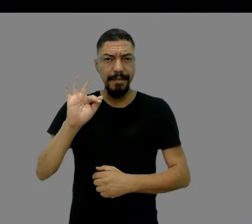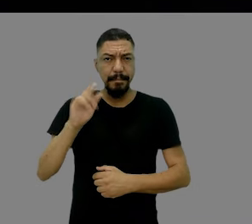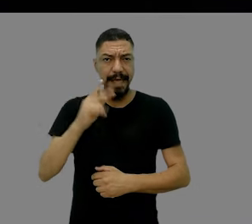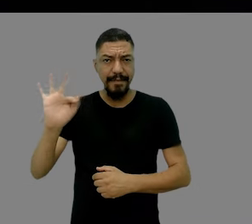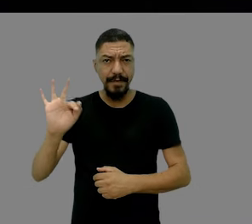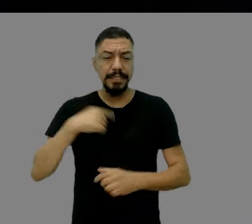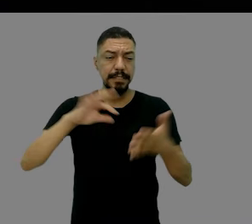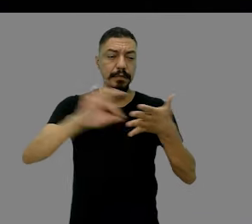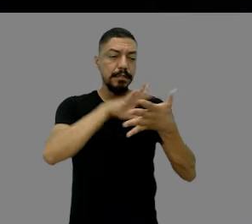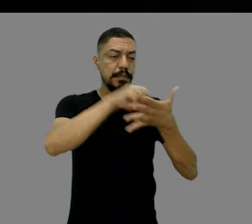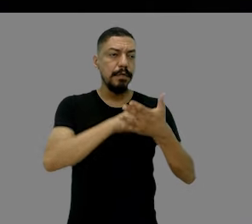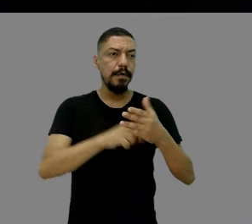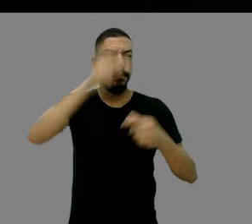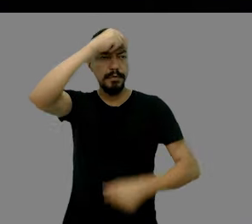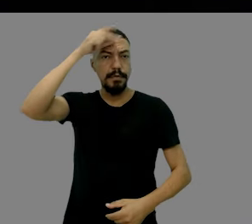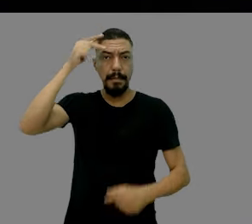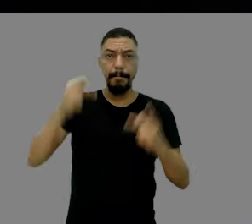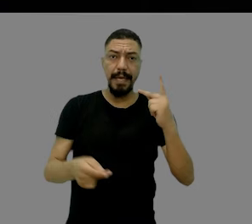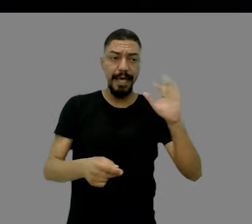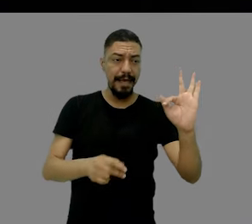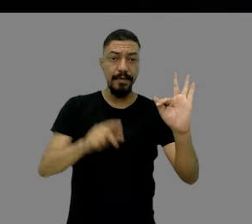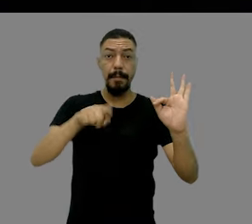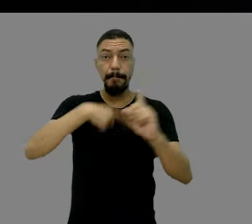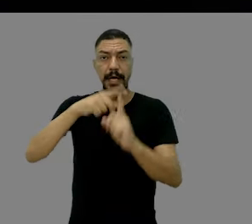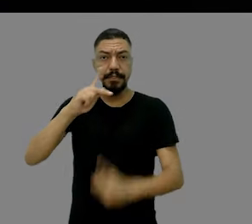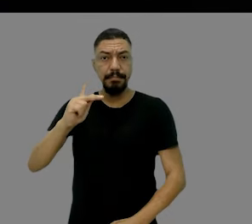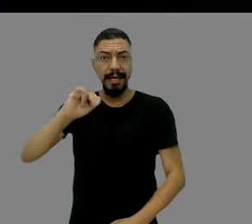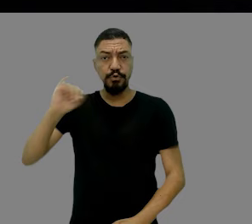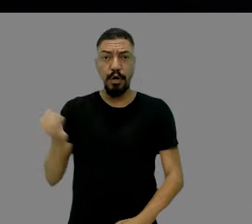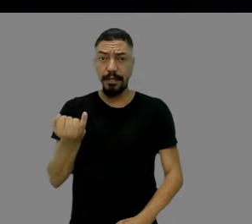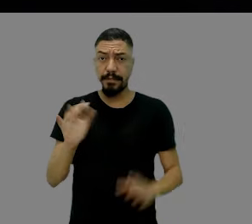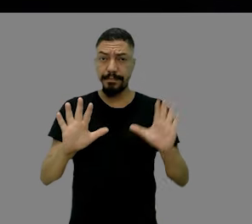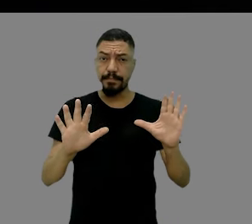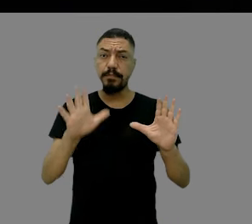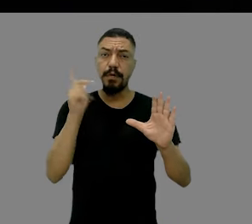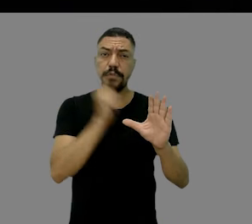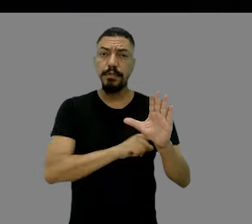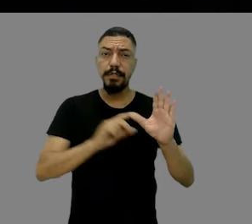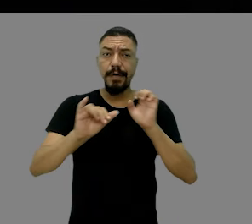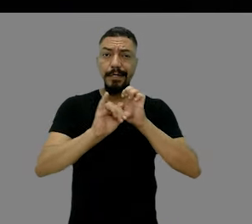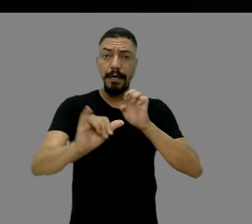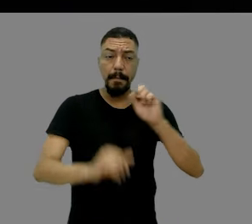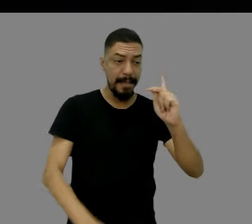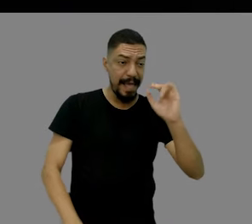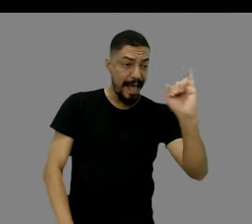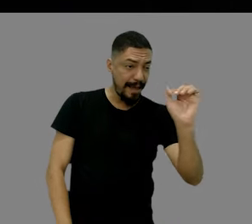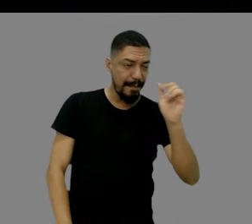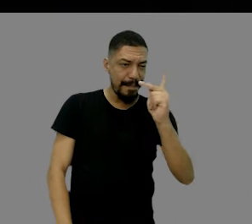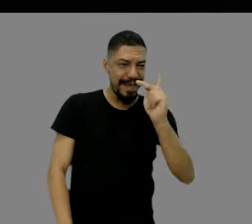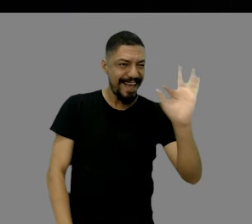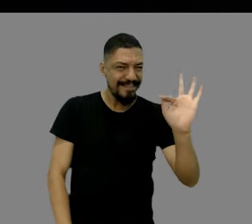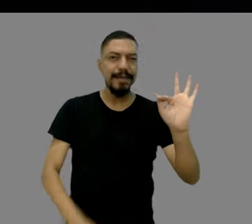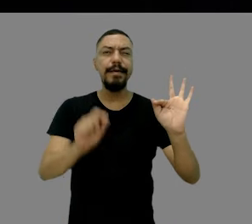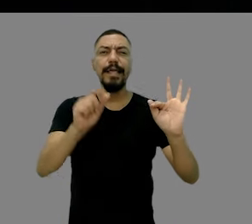município como pessoa física e jurídica. Então, mas eu ganhei esse edital como pessoa física, ou seja, quem ganhou esse edital